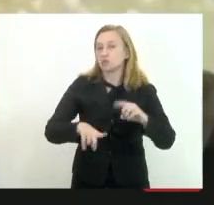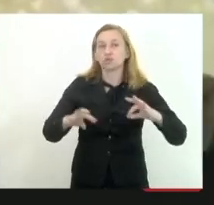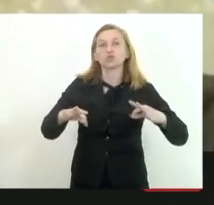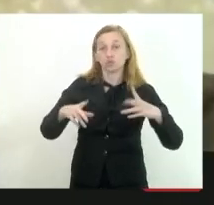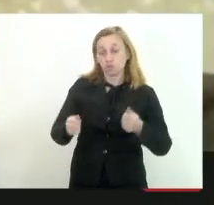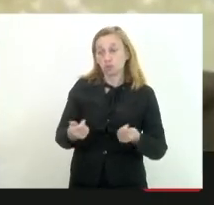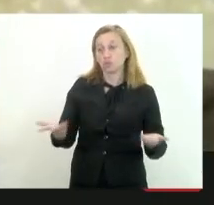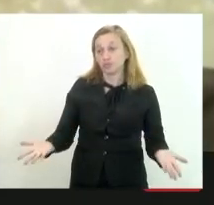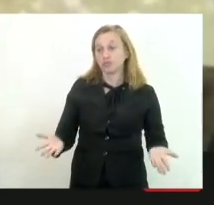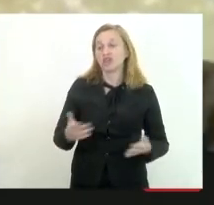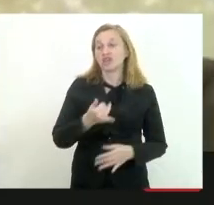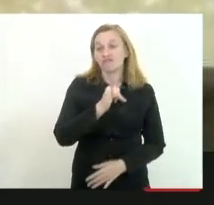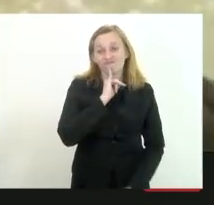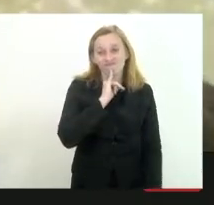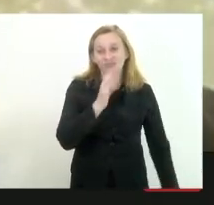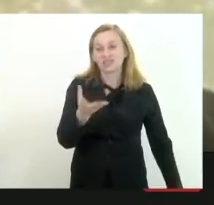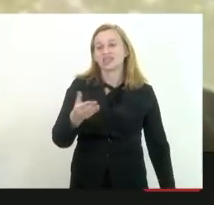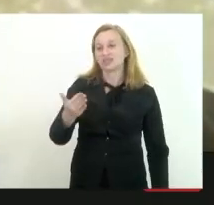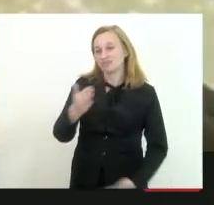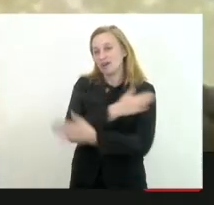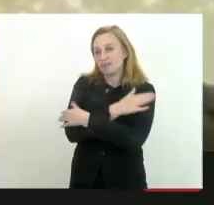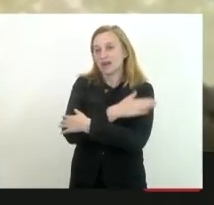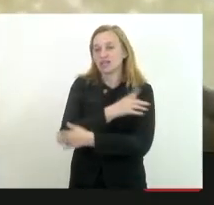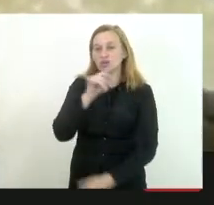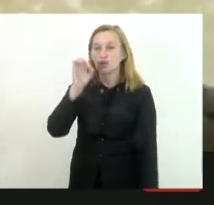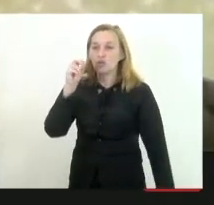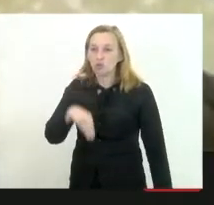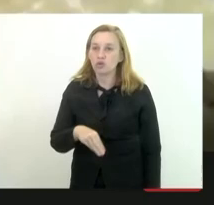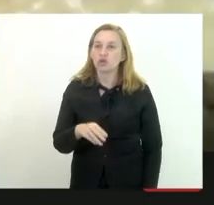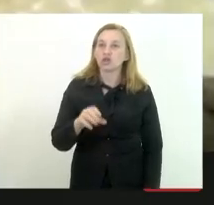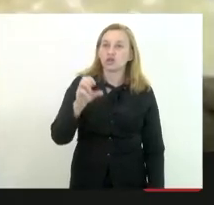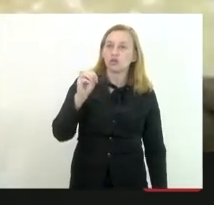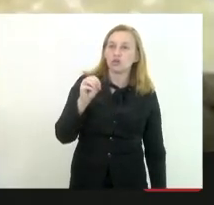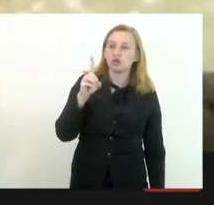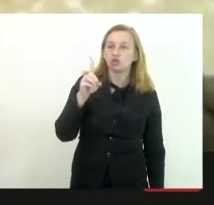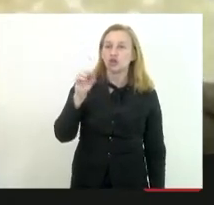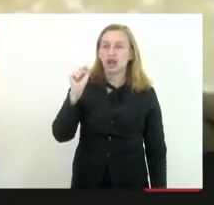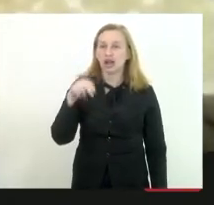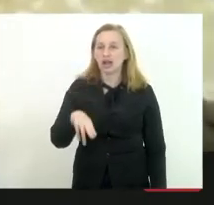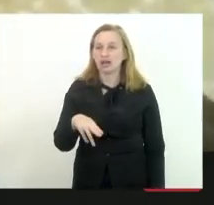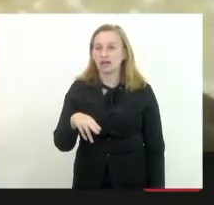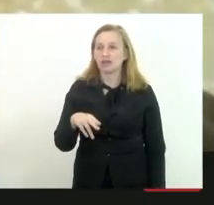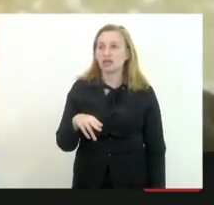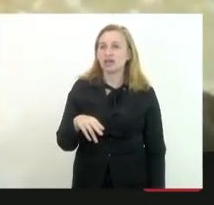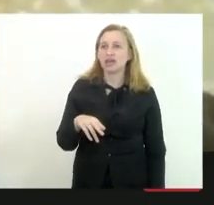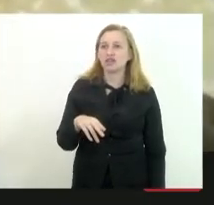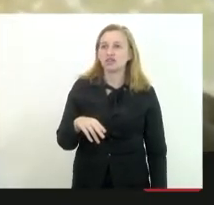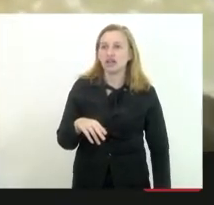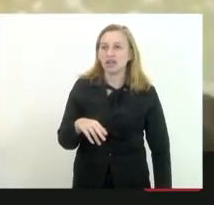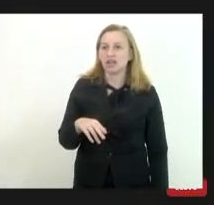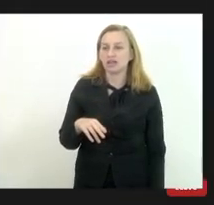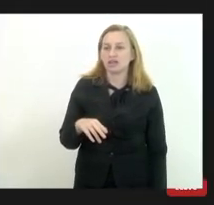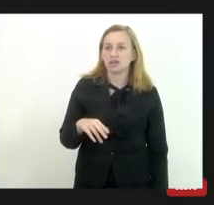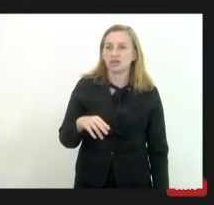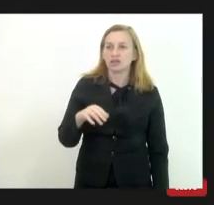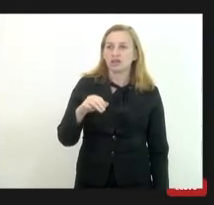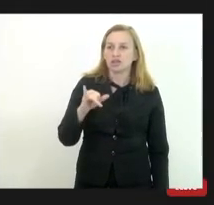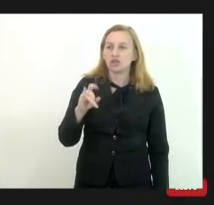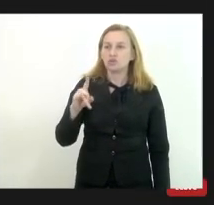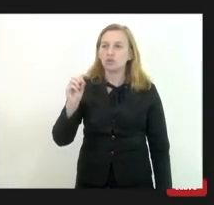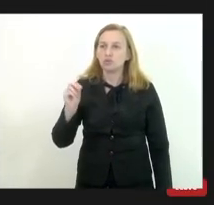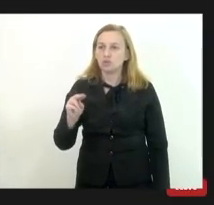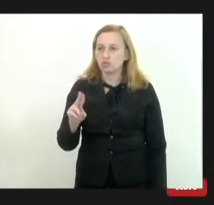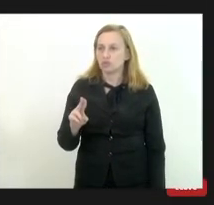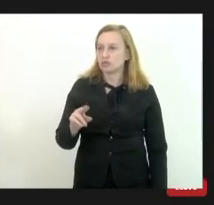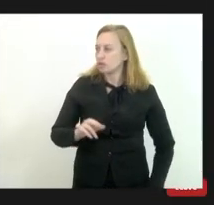é assim. Um abraço, Negro Gum. E que Oxalá, Mucuyu. Eu quero, obrigado, muito mais uma vez,